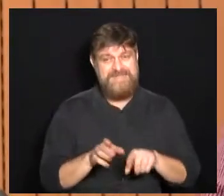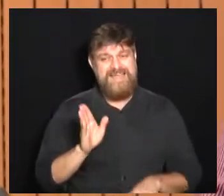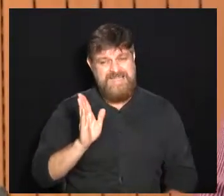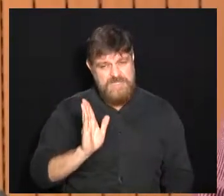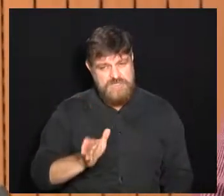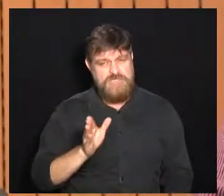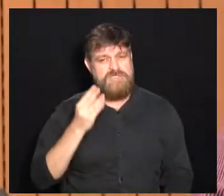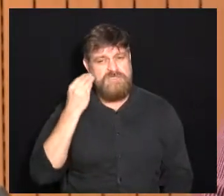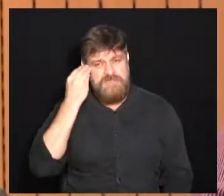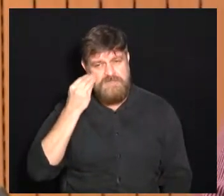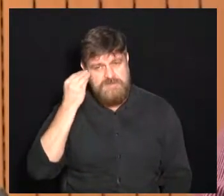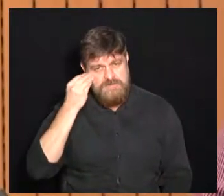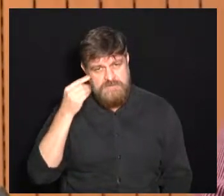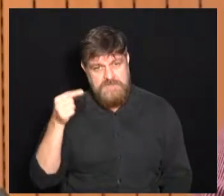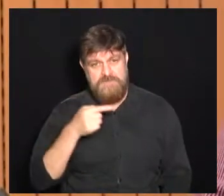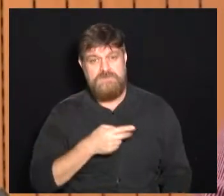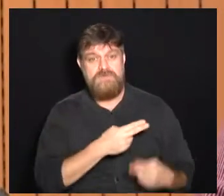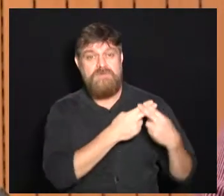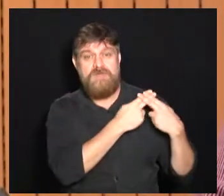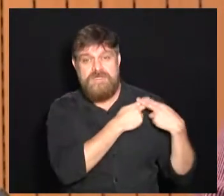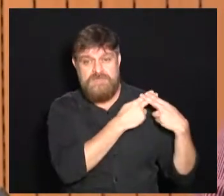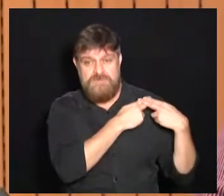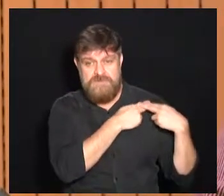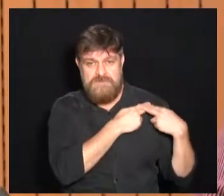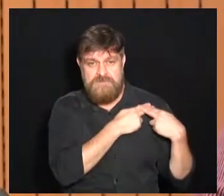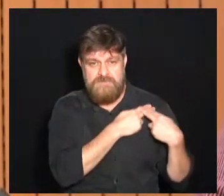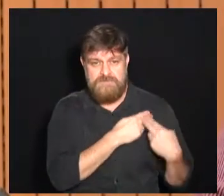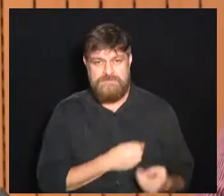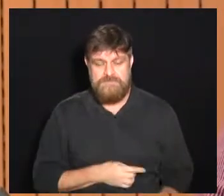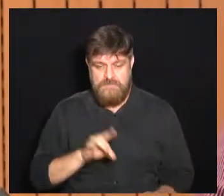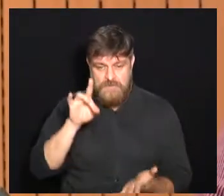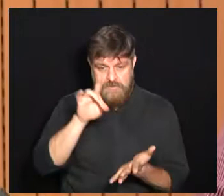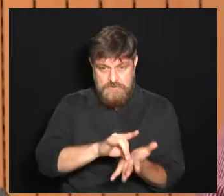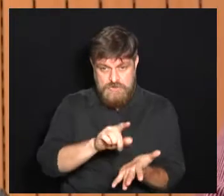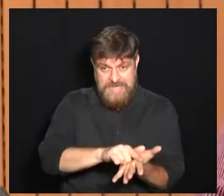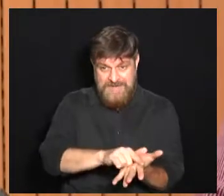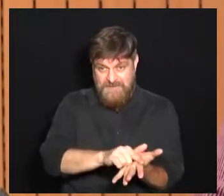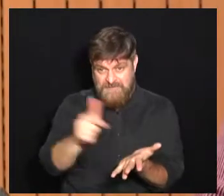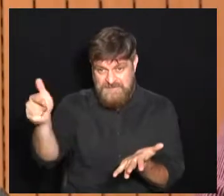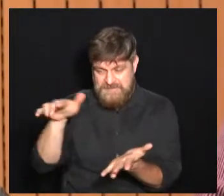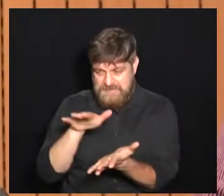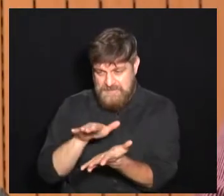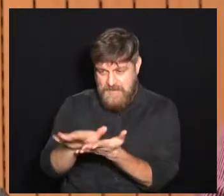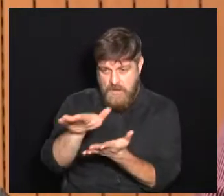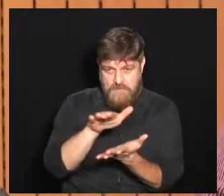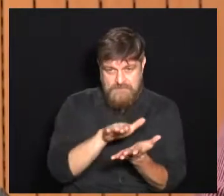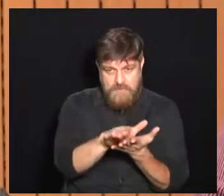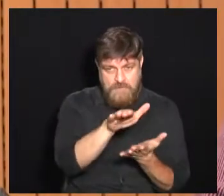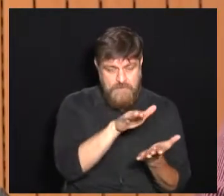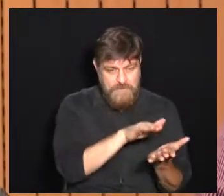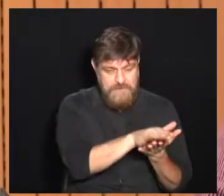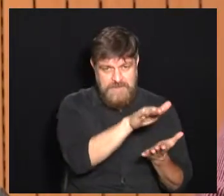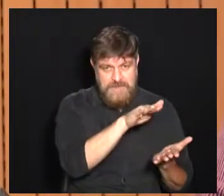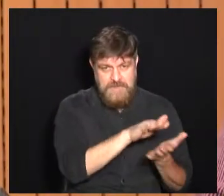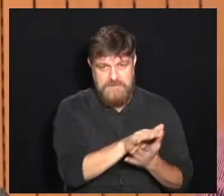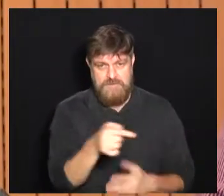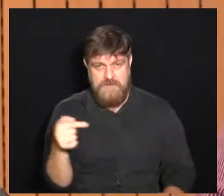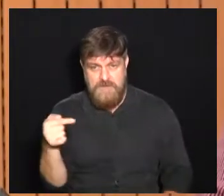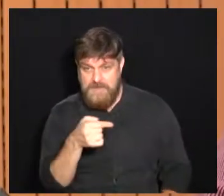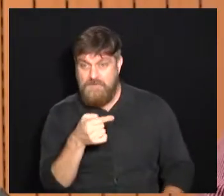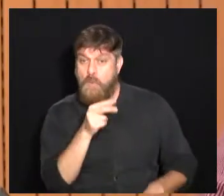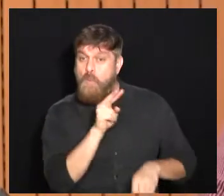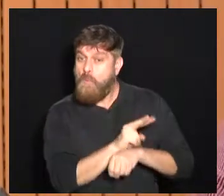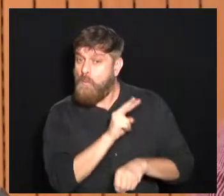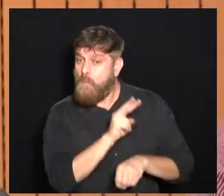vão tomar conta, tá? Foi publicado no Diário Oficial, e eles vão